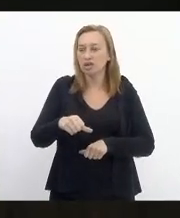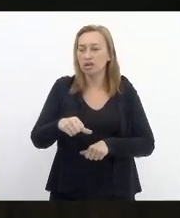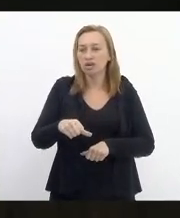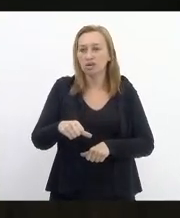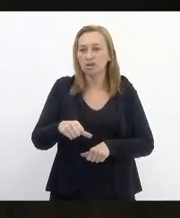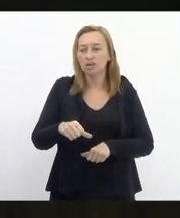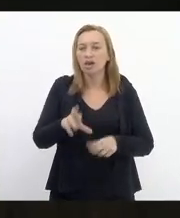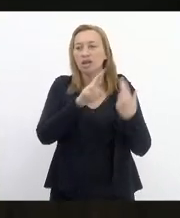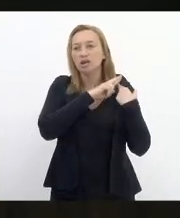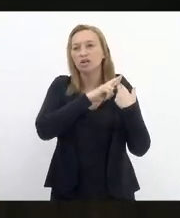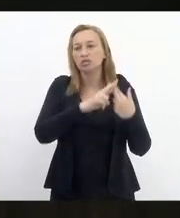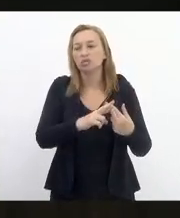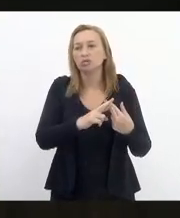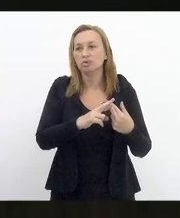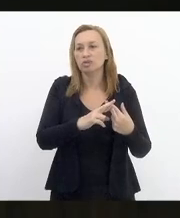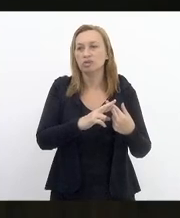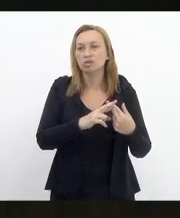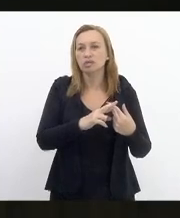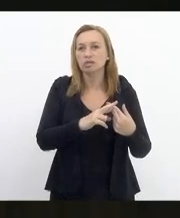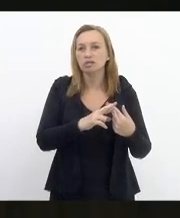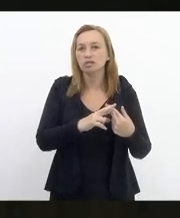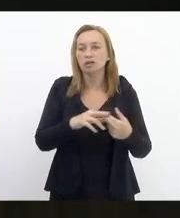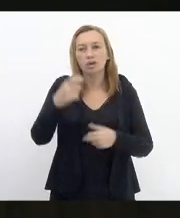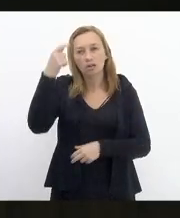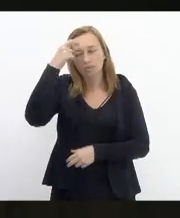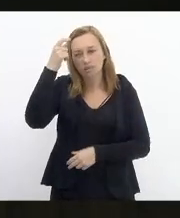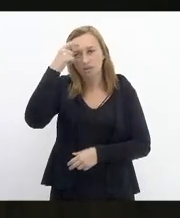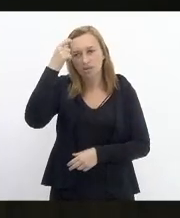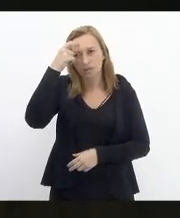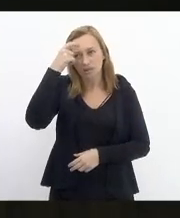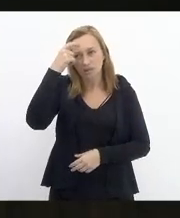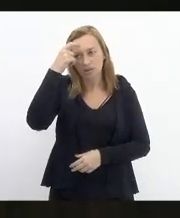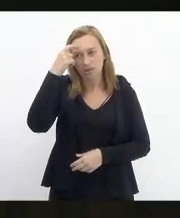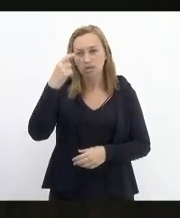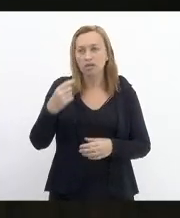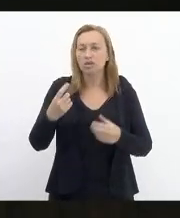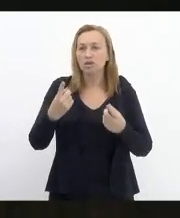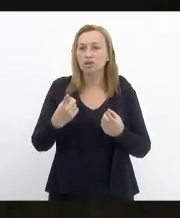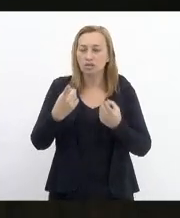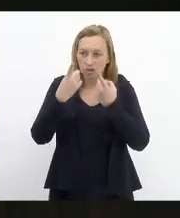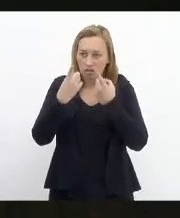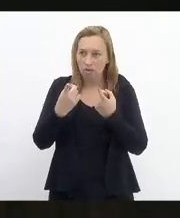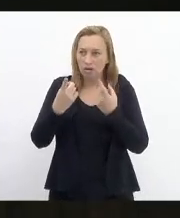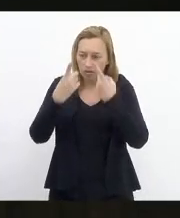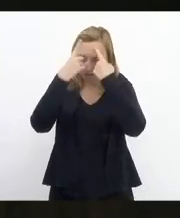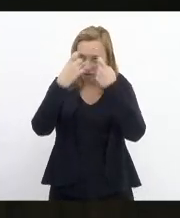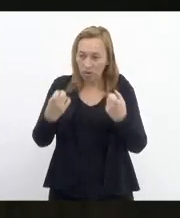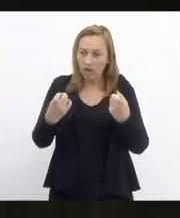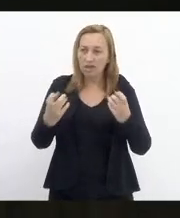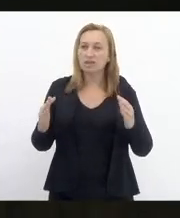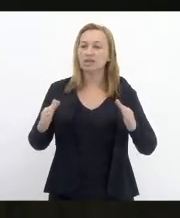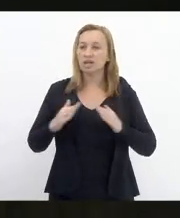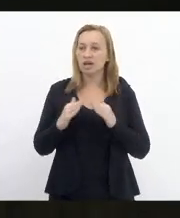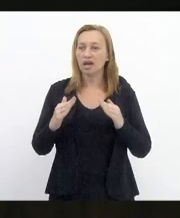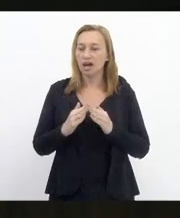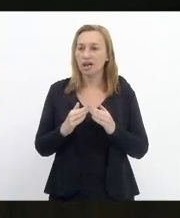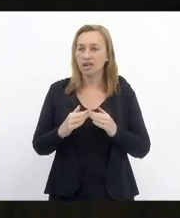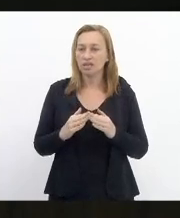a responsabilização, reflexão e conscientização dos autores de violência doméstica e grupos de